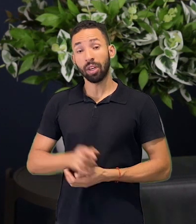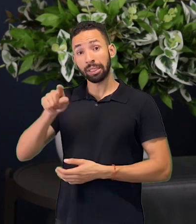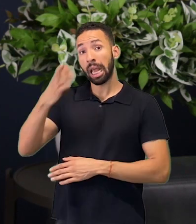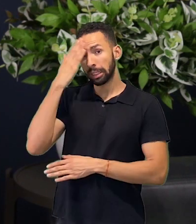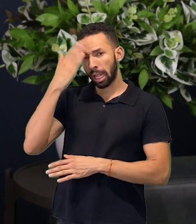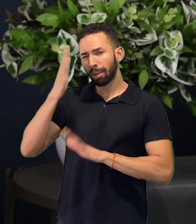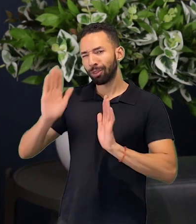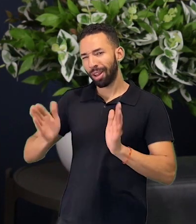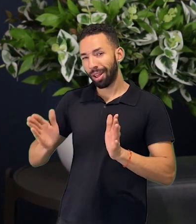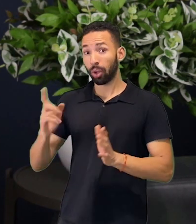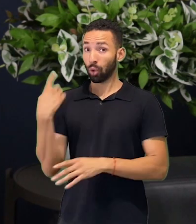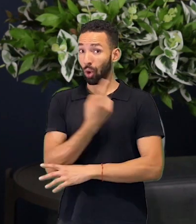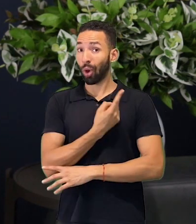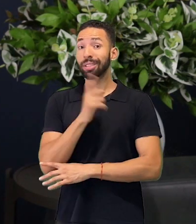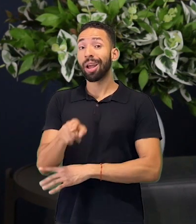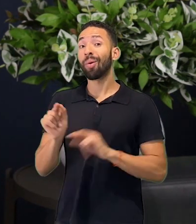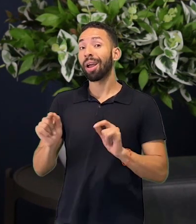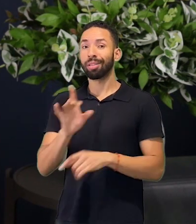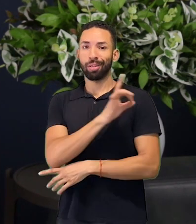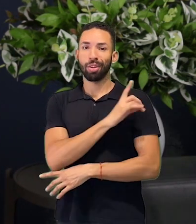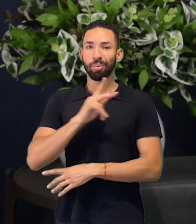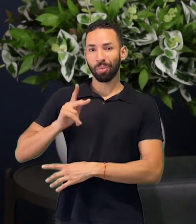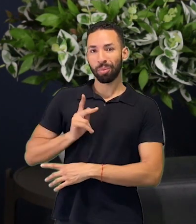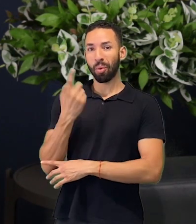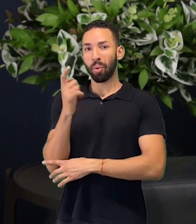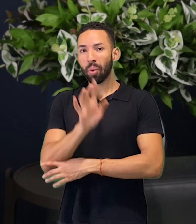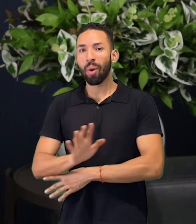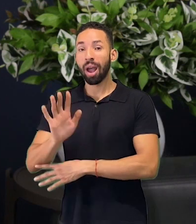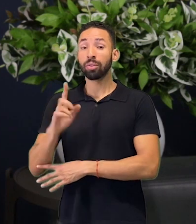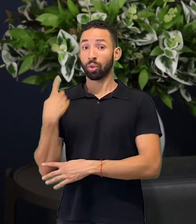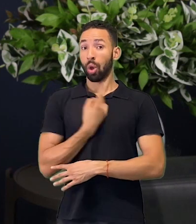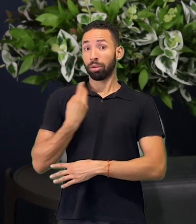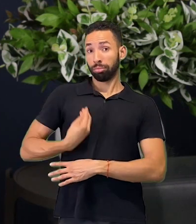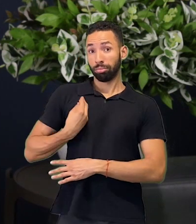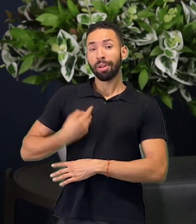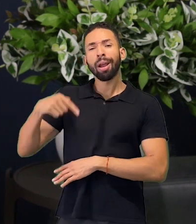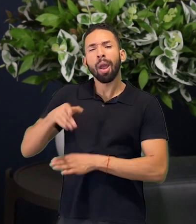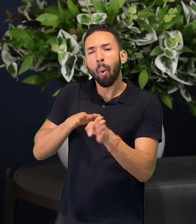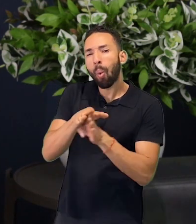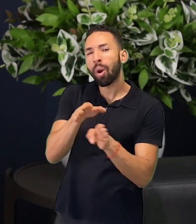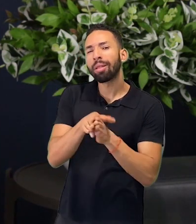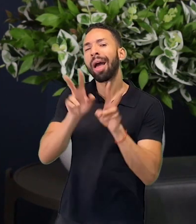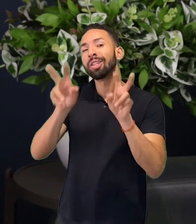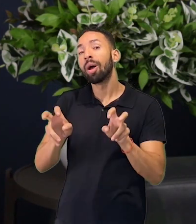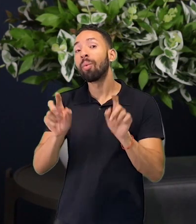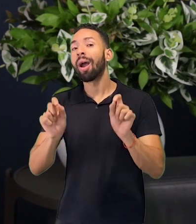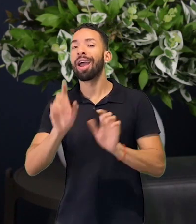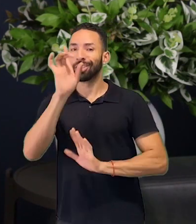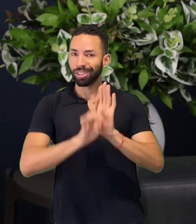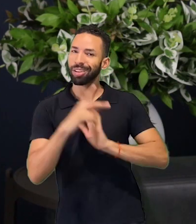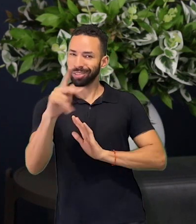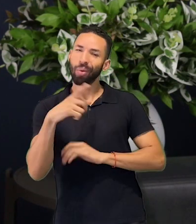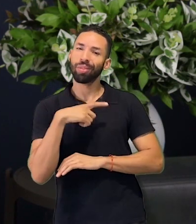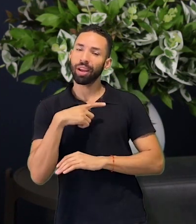www.defensoria.go.def.br. Você já sabe, né? Nós somos da Defensoria Pública do Estado de Goiás e estamos aqui para te orientar sobre o